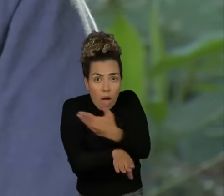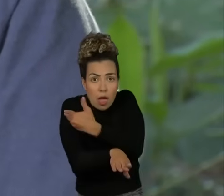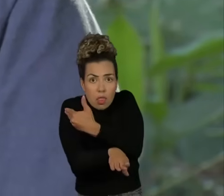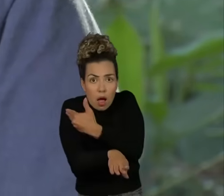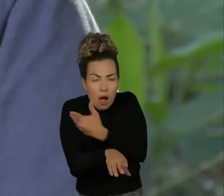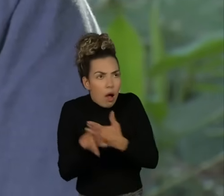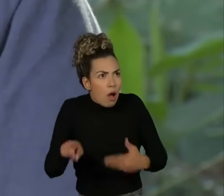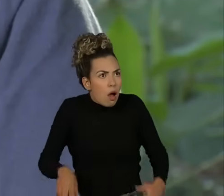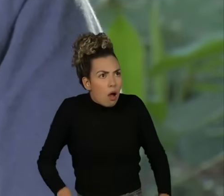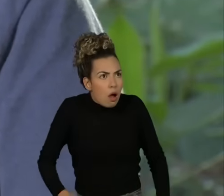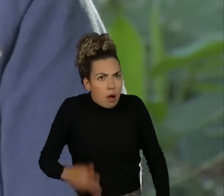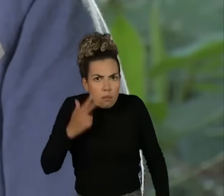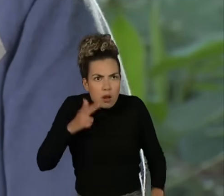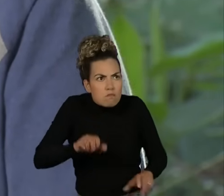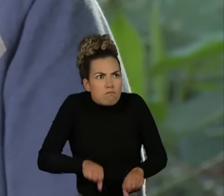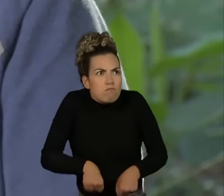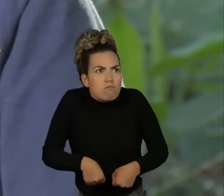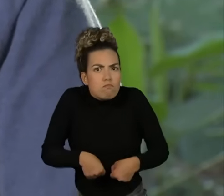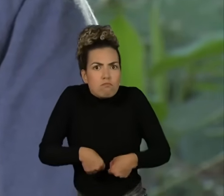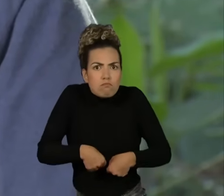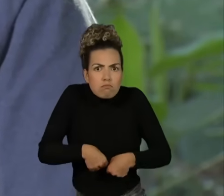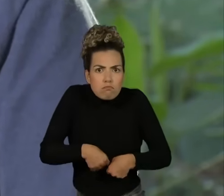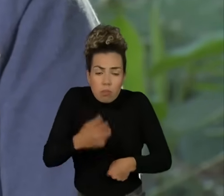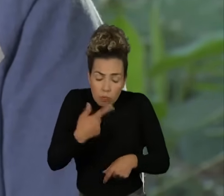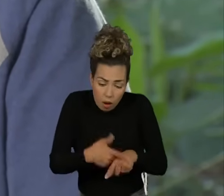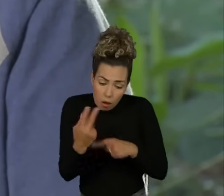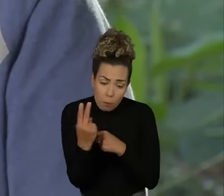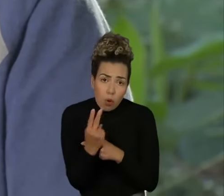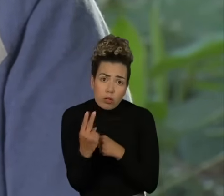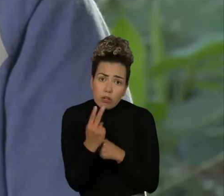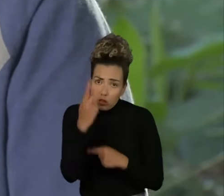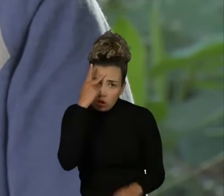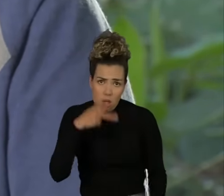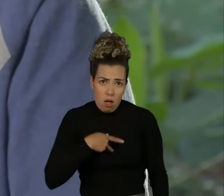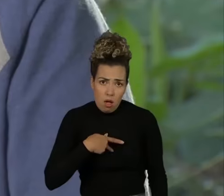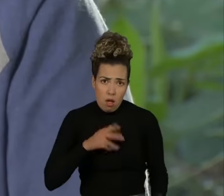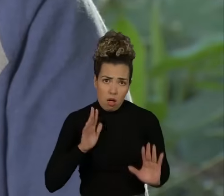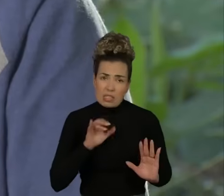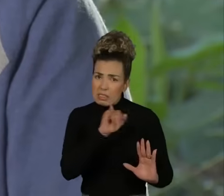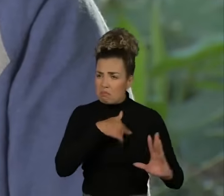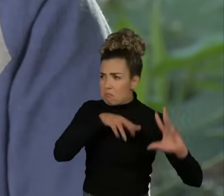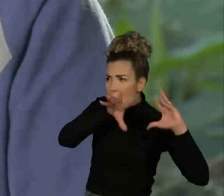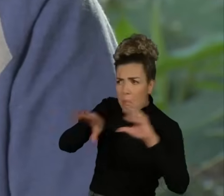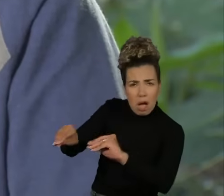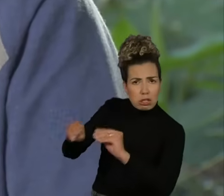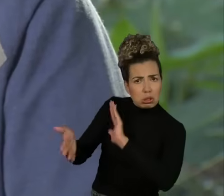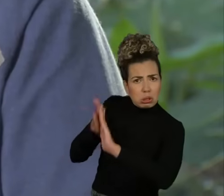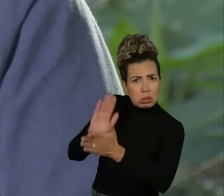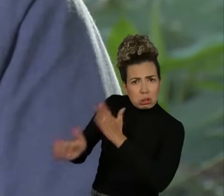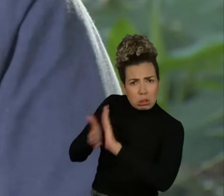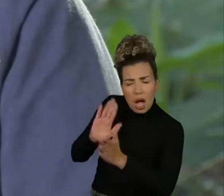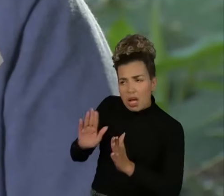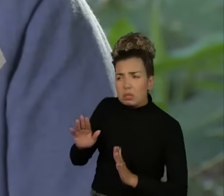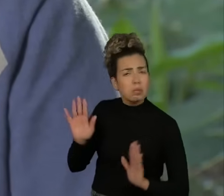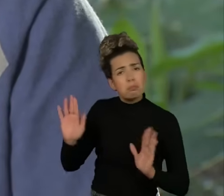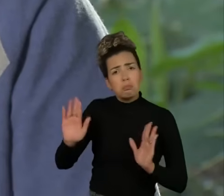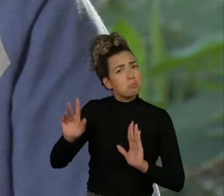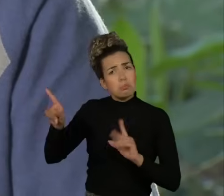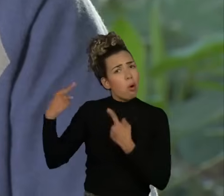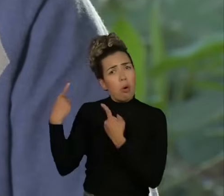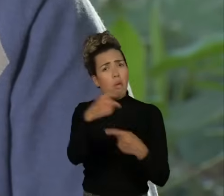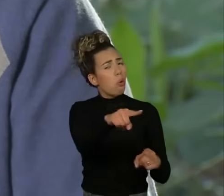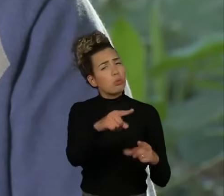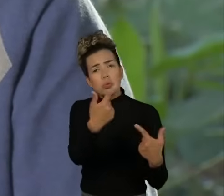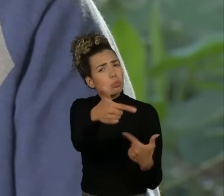possivelmente ela vai atacar como forma de defesa. Ela não ataca no sentido de predar para se